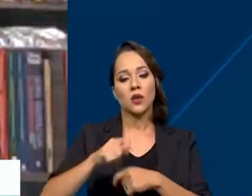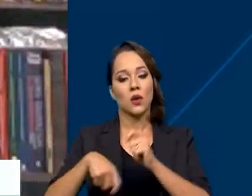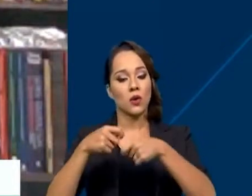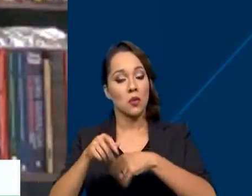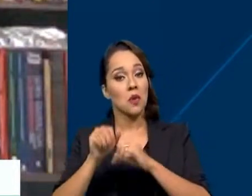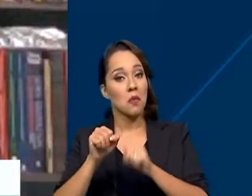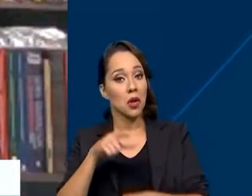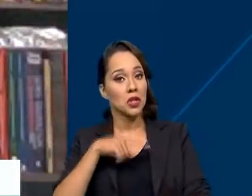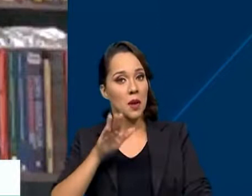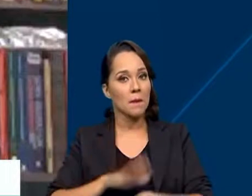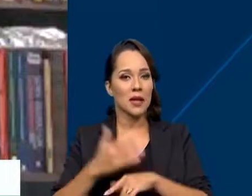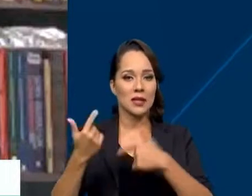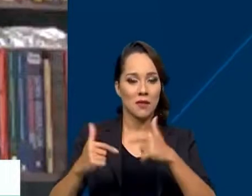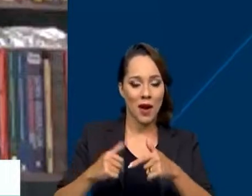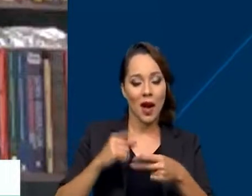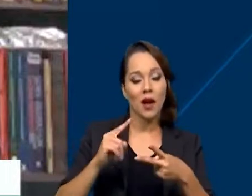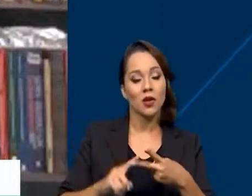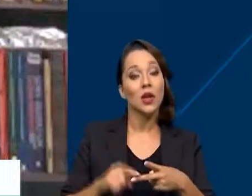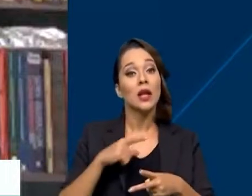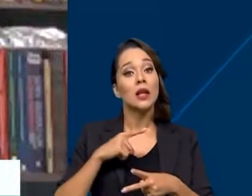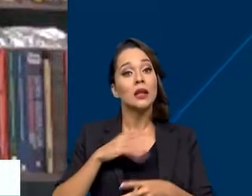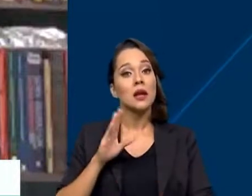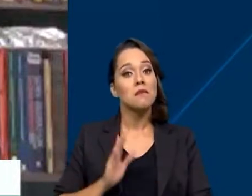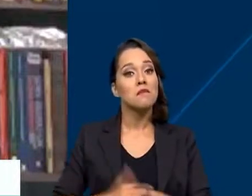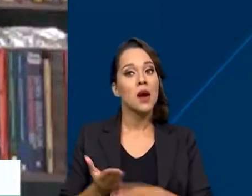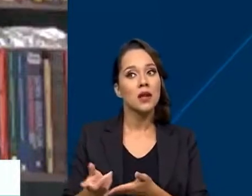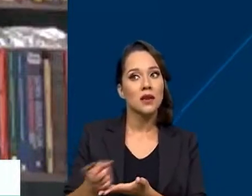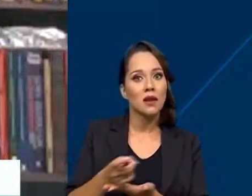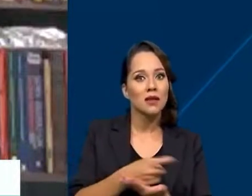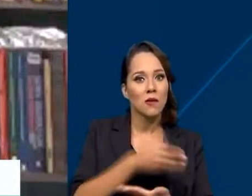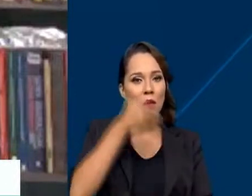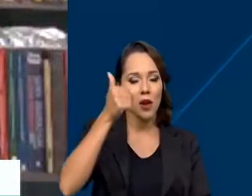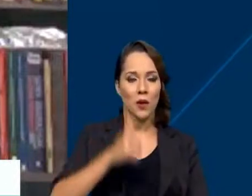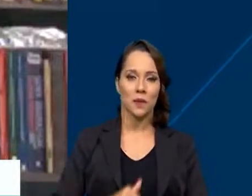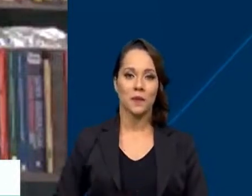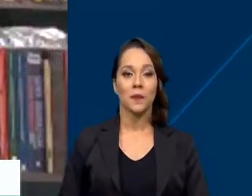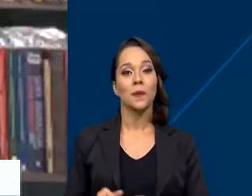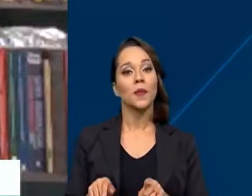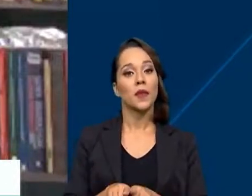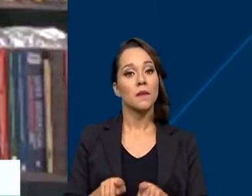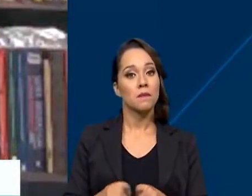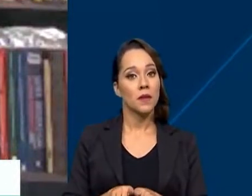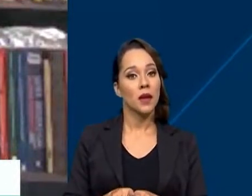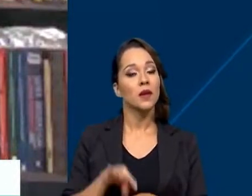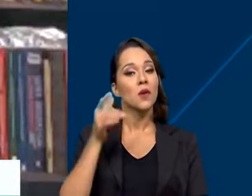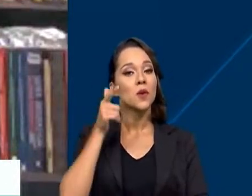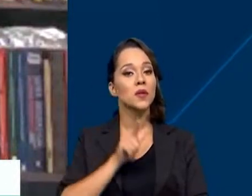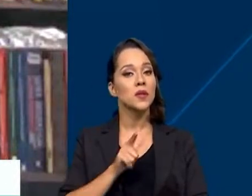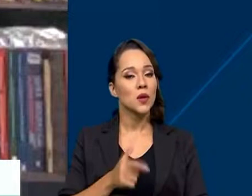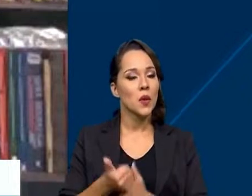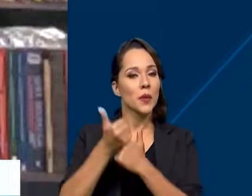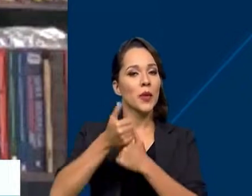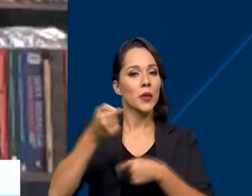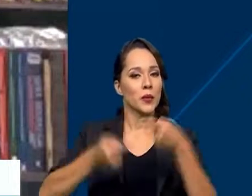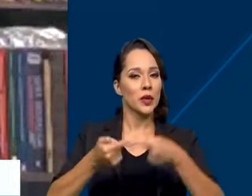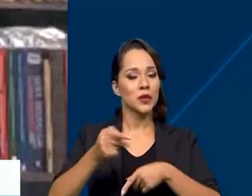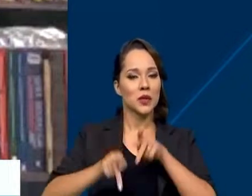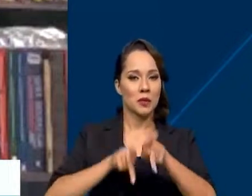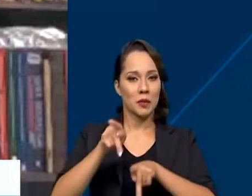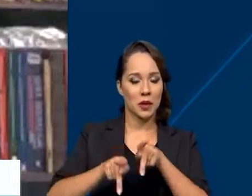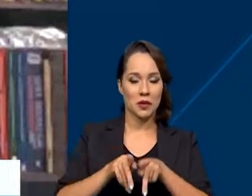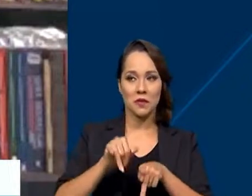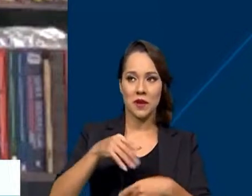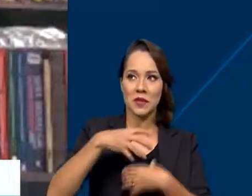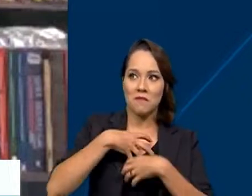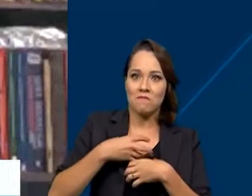podem trazer mais empregos, não é? Trazer uma arrecadação melhor. E também que consiga um apoio político da população que vai